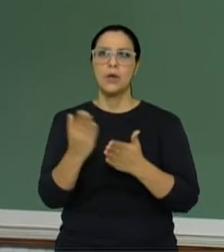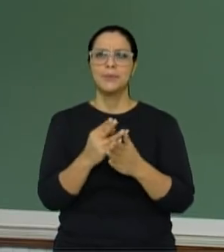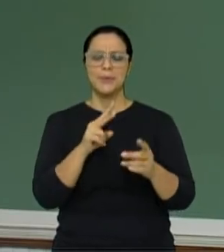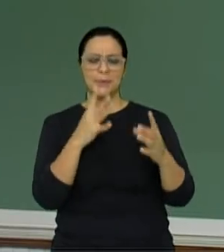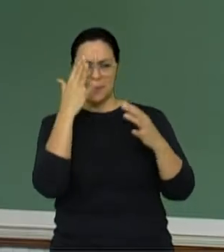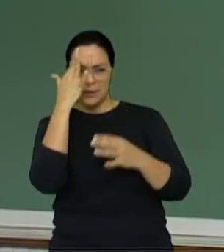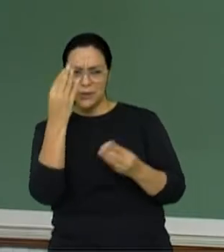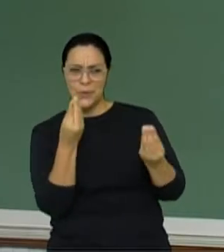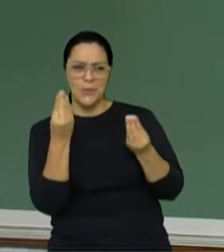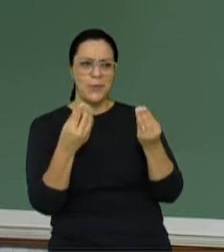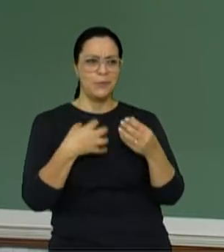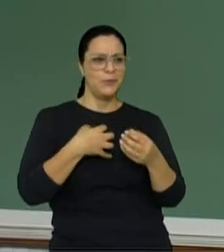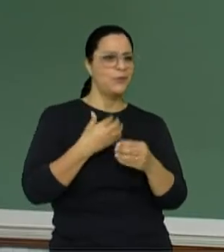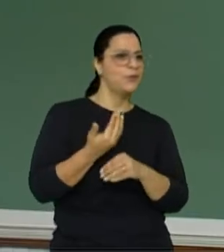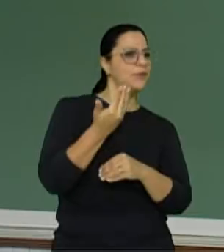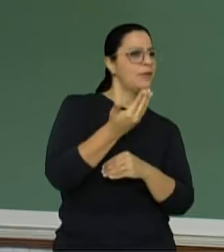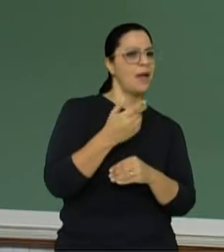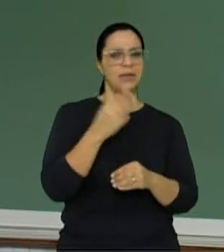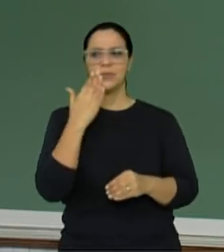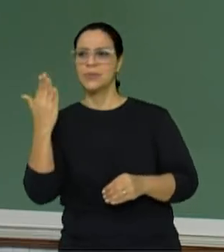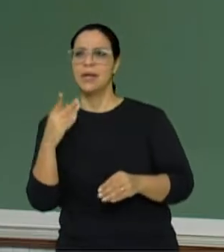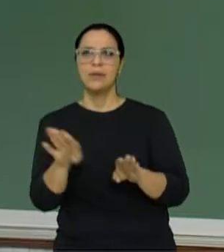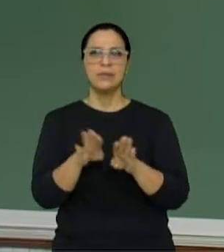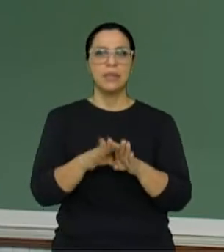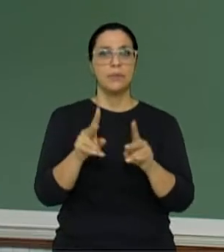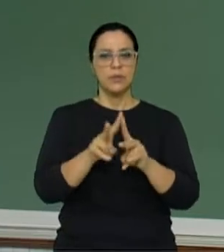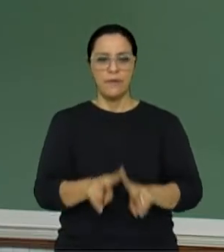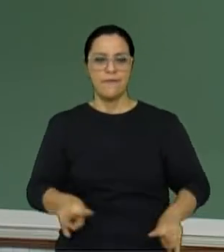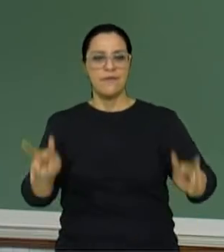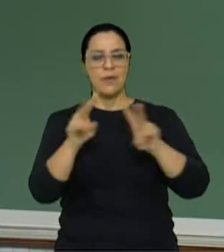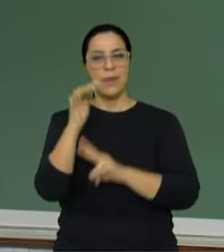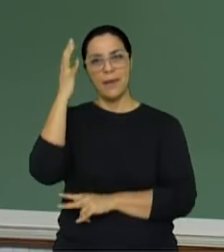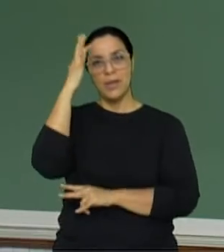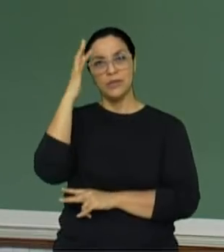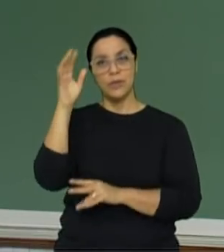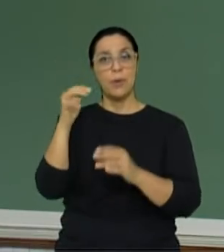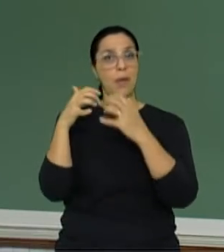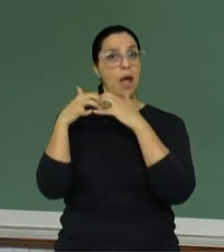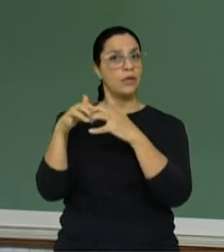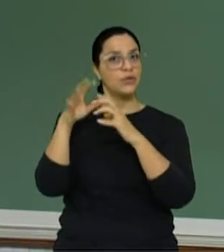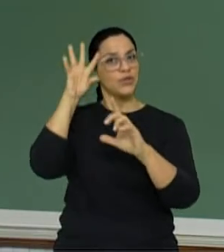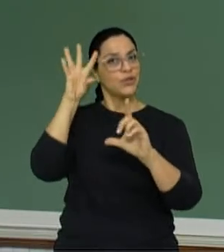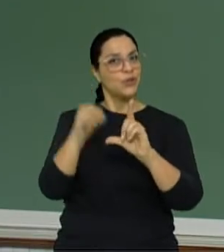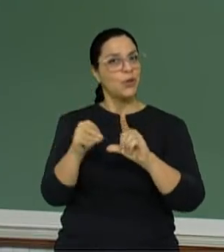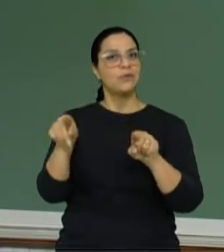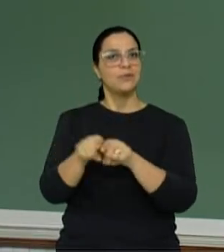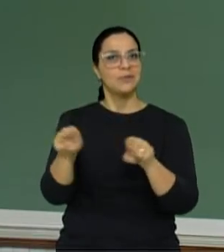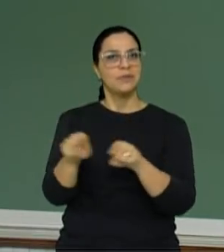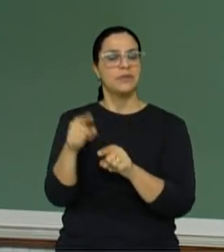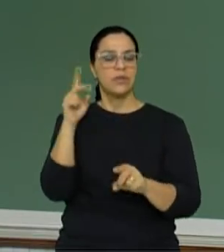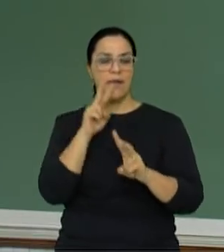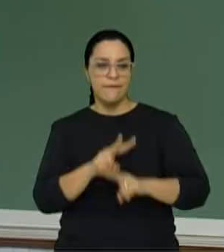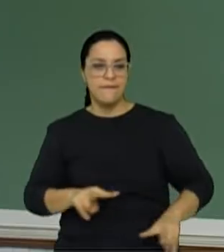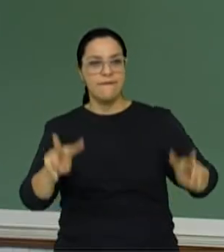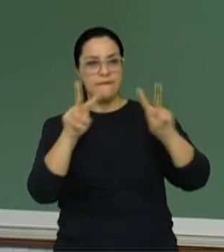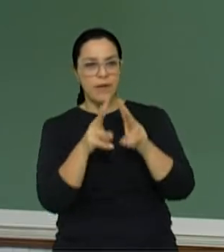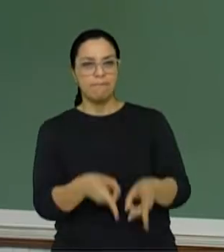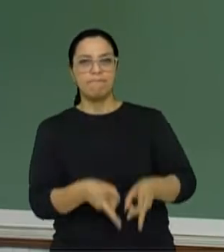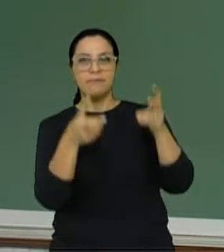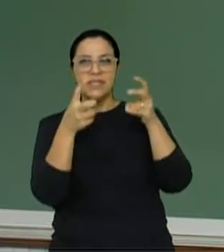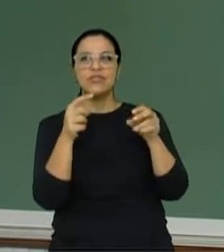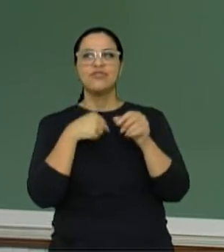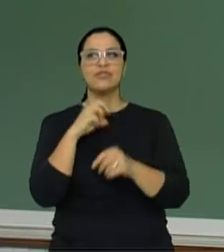que imaginar o que tem lá do outro lado, né? Por isso que você tem que ter uma boa imaginação, tem que ter um bom raciocínio lógico, para você enxergar isso